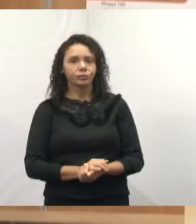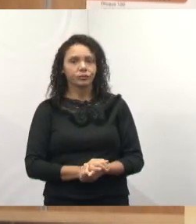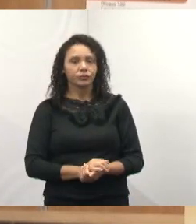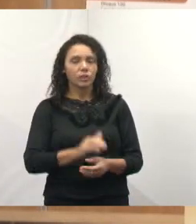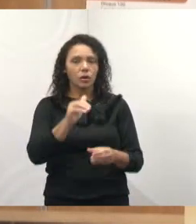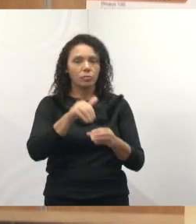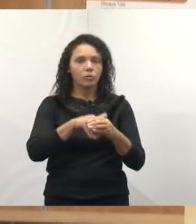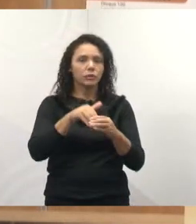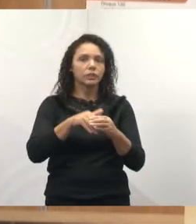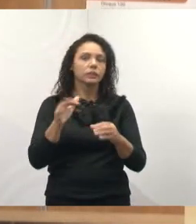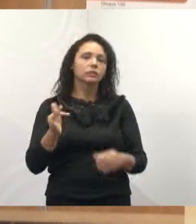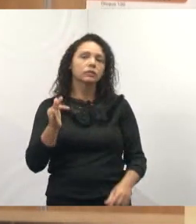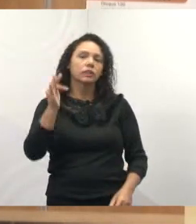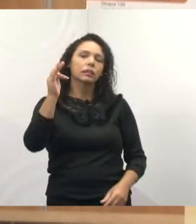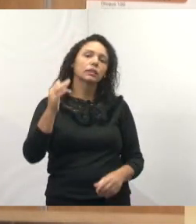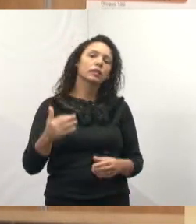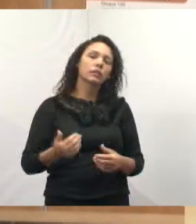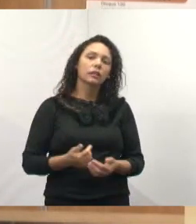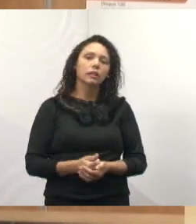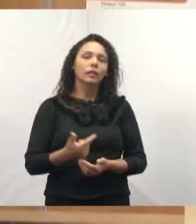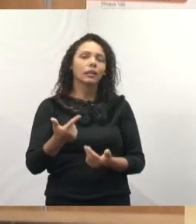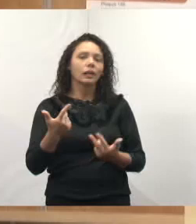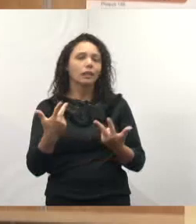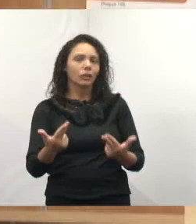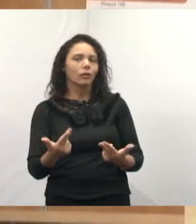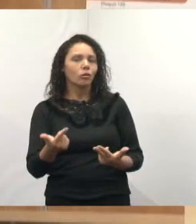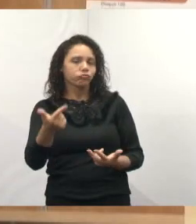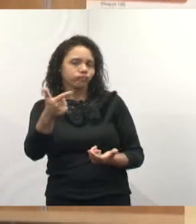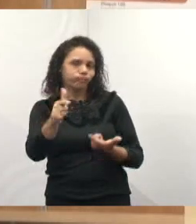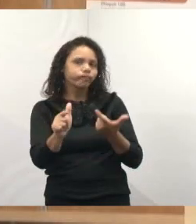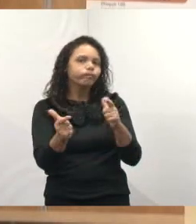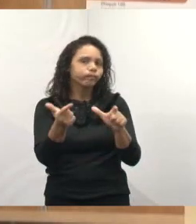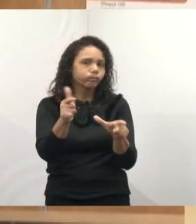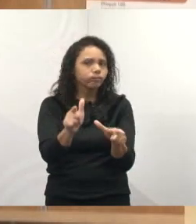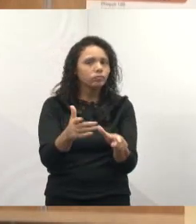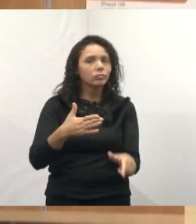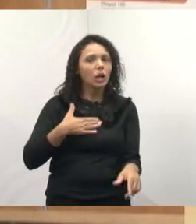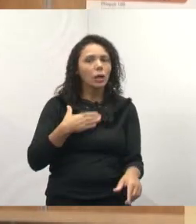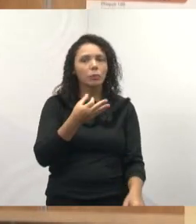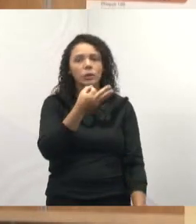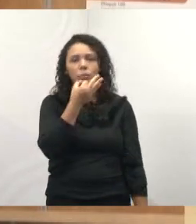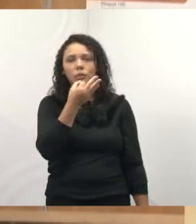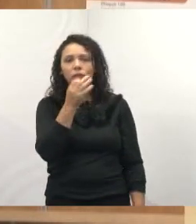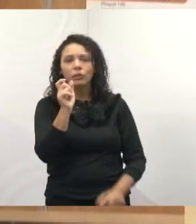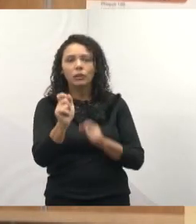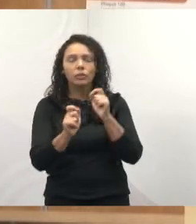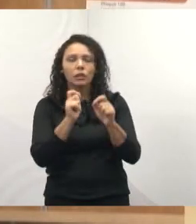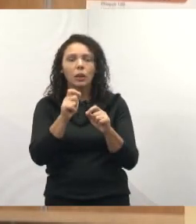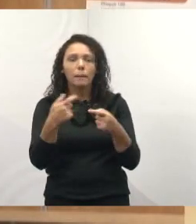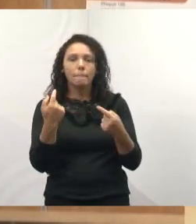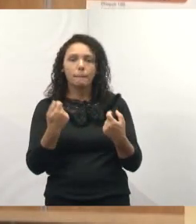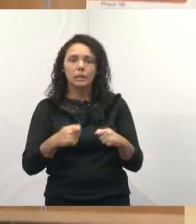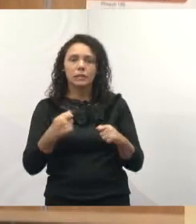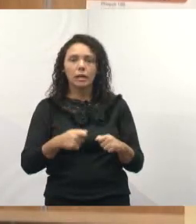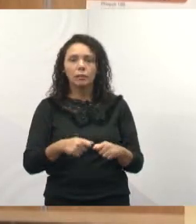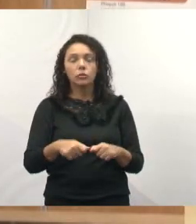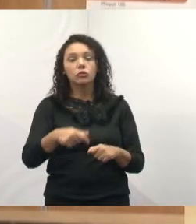técnica, e assim como outras, reforço a minha opinião que deveríamos ter técnicos da própria